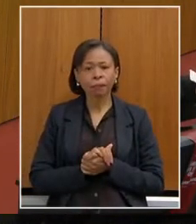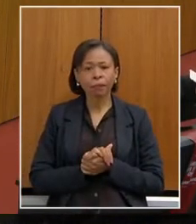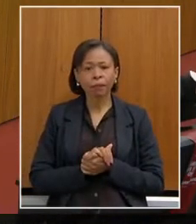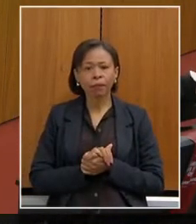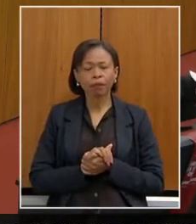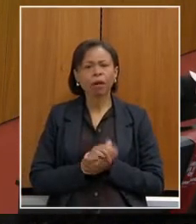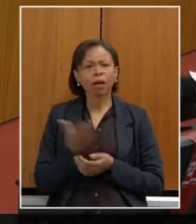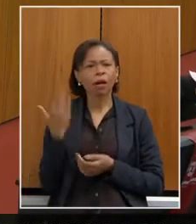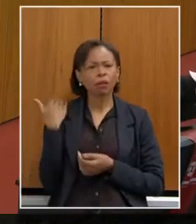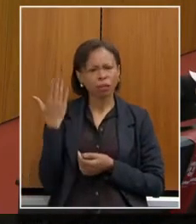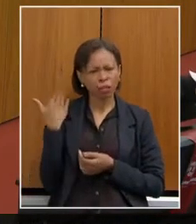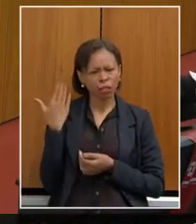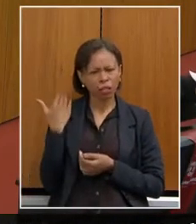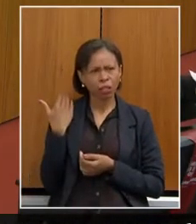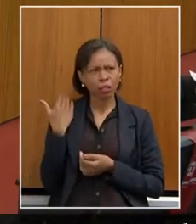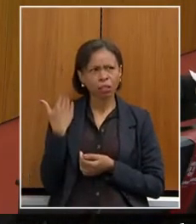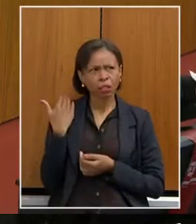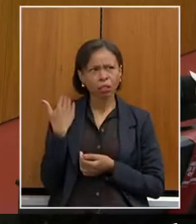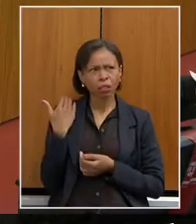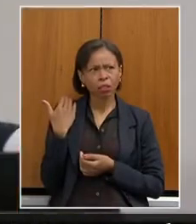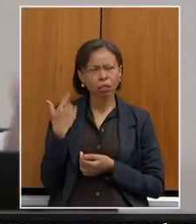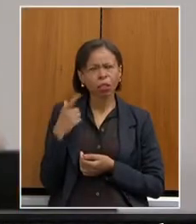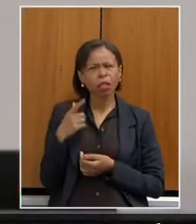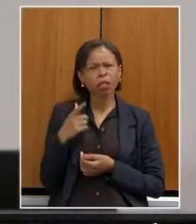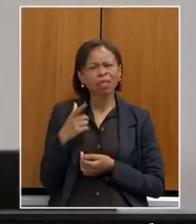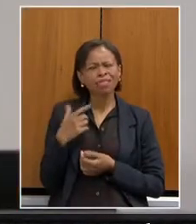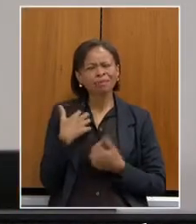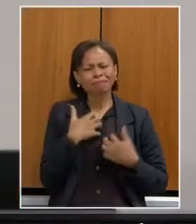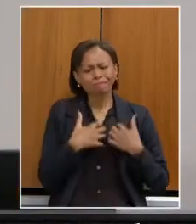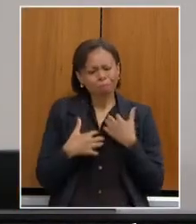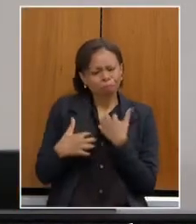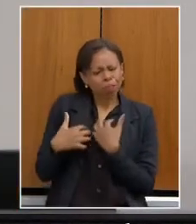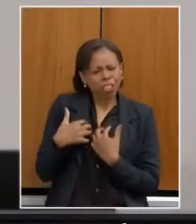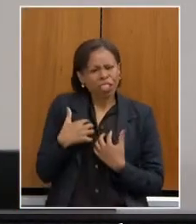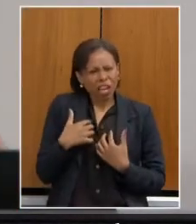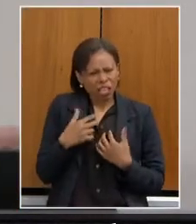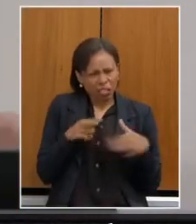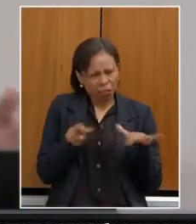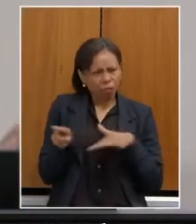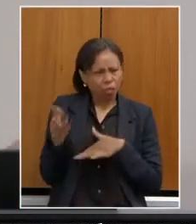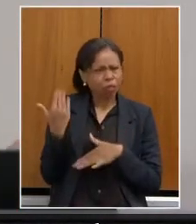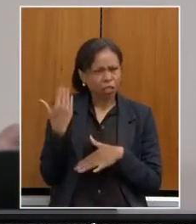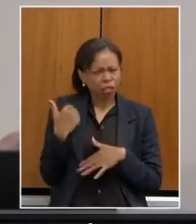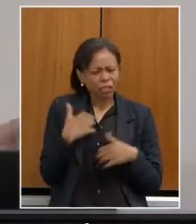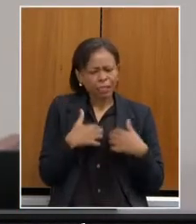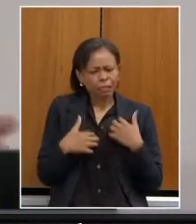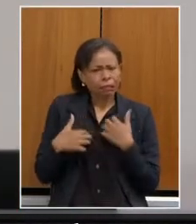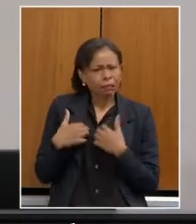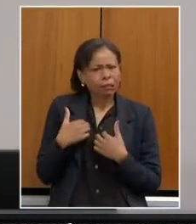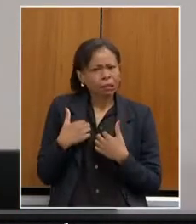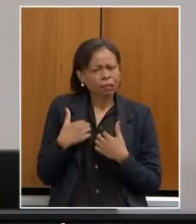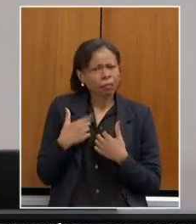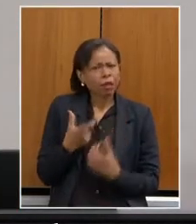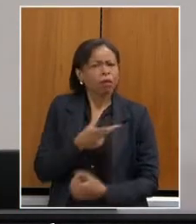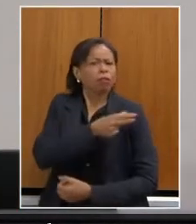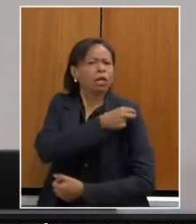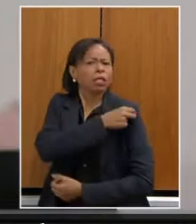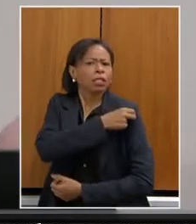Havia um incômodo até semana passada em relação à questão da vacinação para Belo Horizonte.